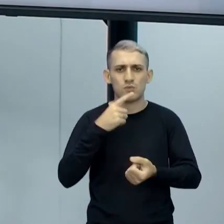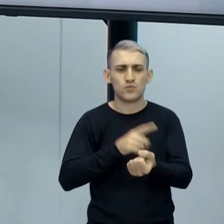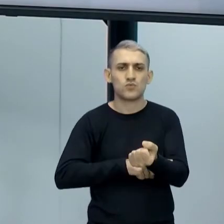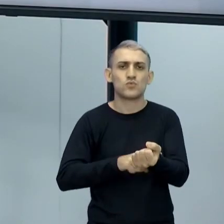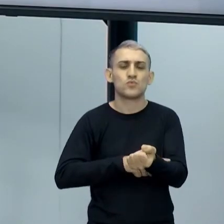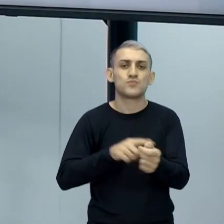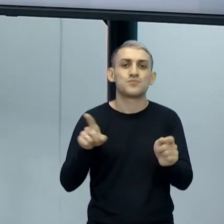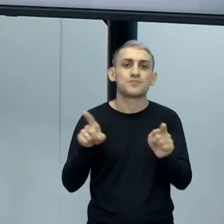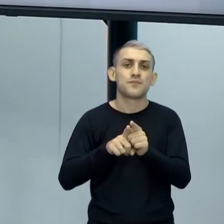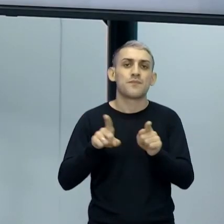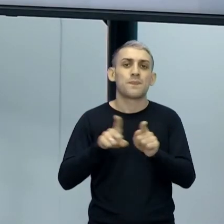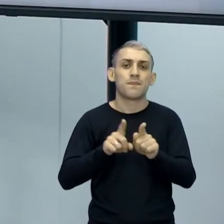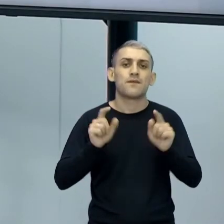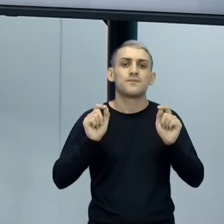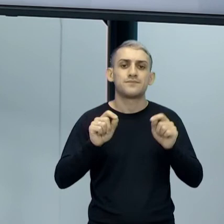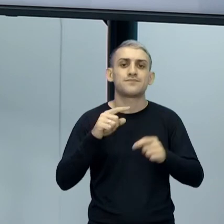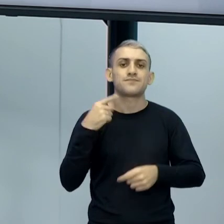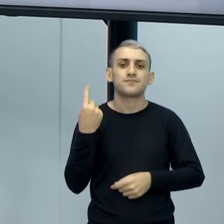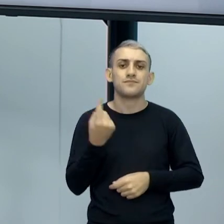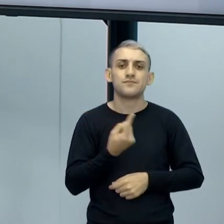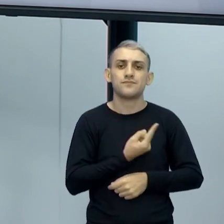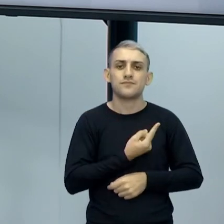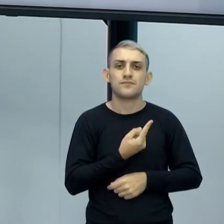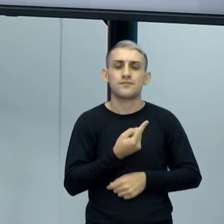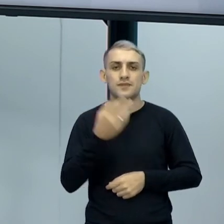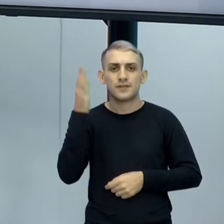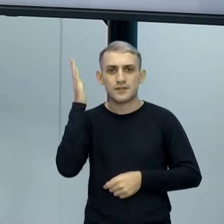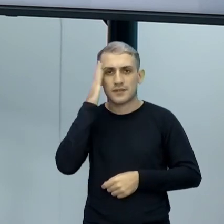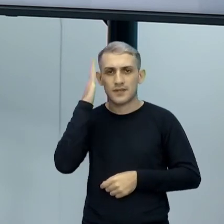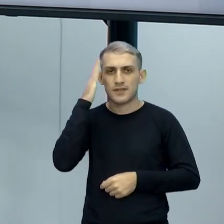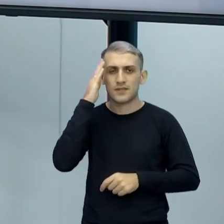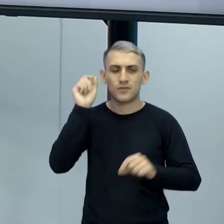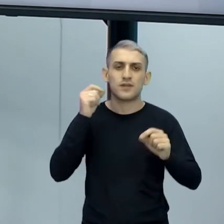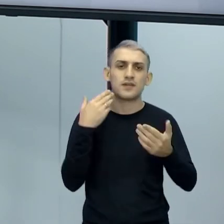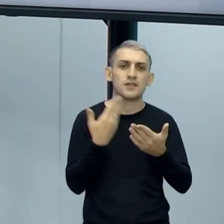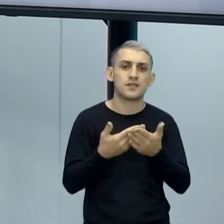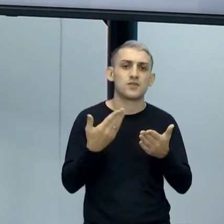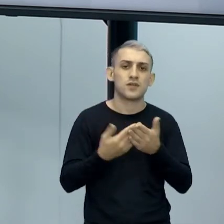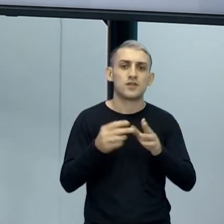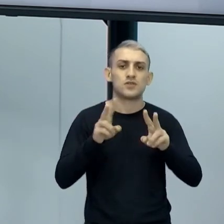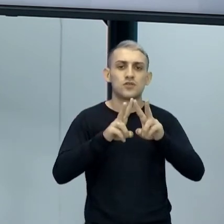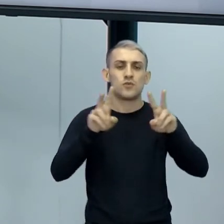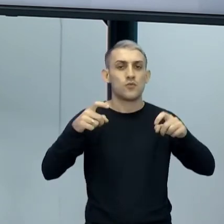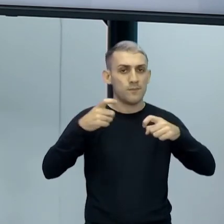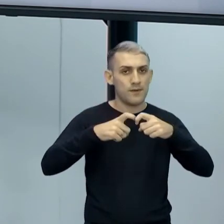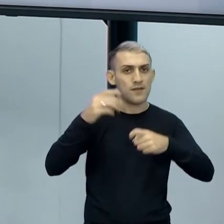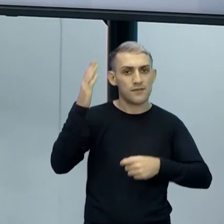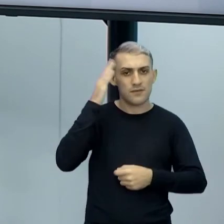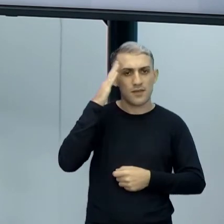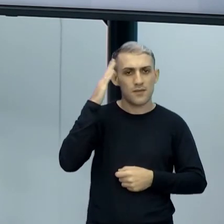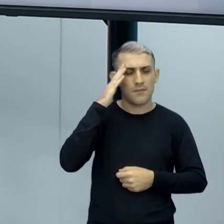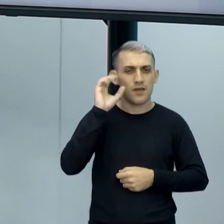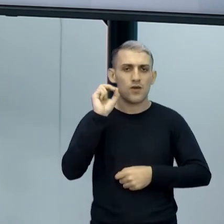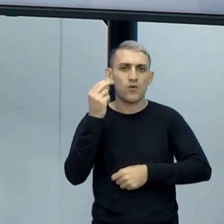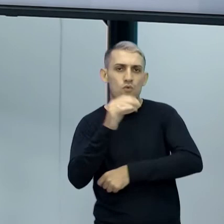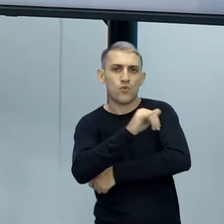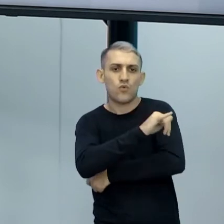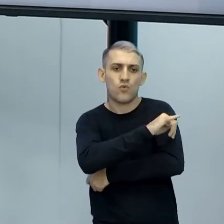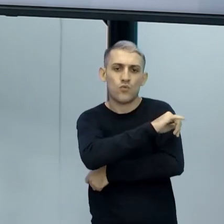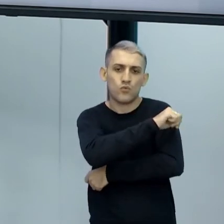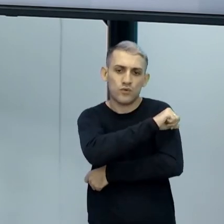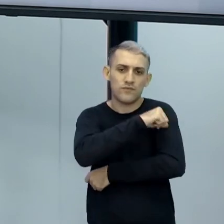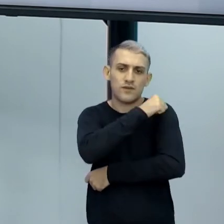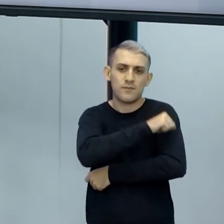e também, além do pH dentro do sangue, a gente estudar, um médico saber isso, um enfermeiro, né,